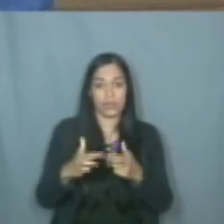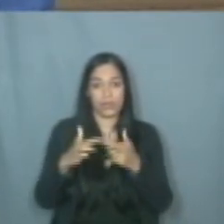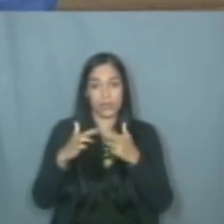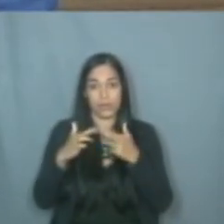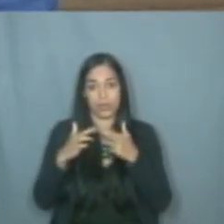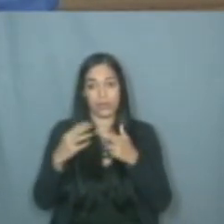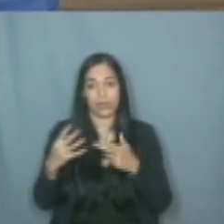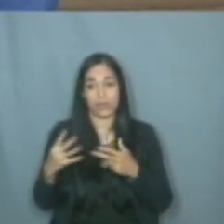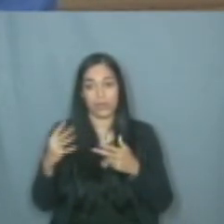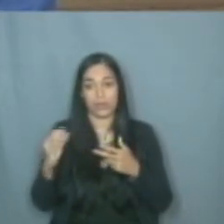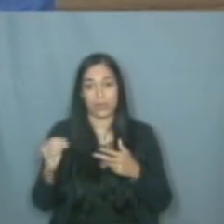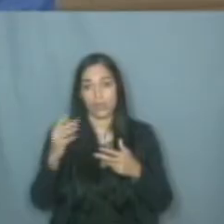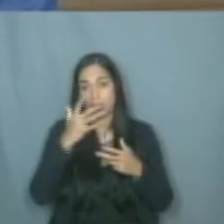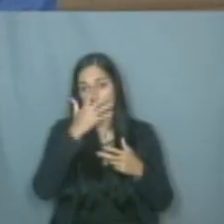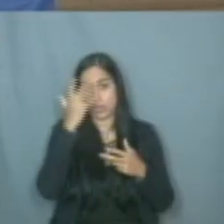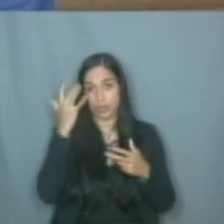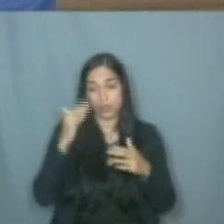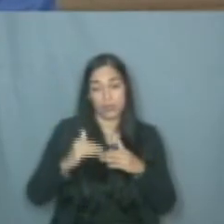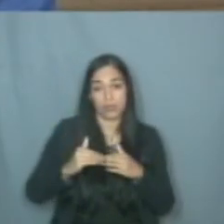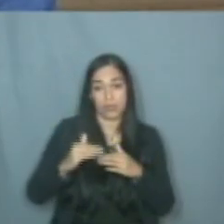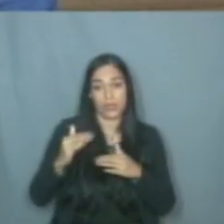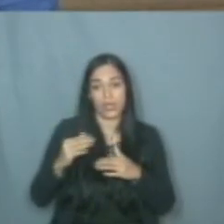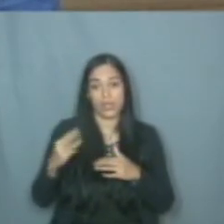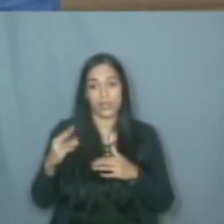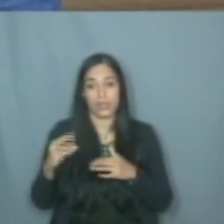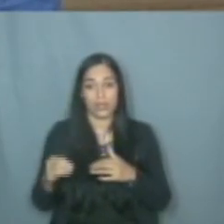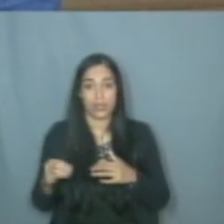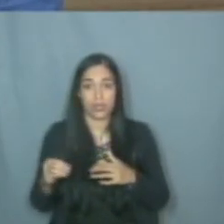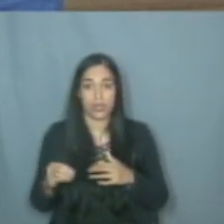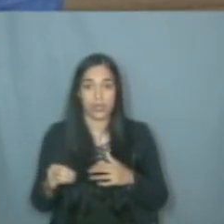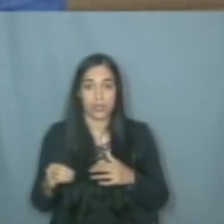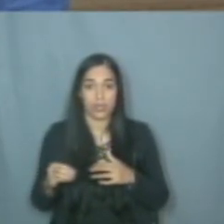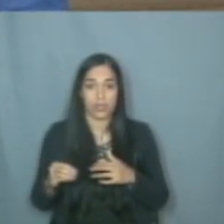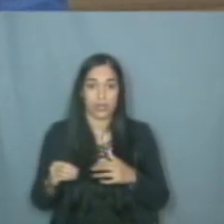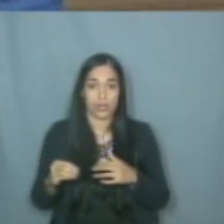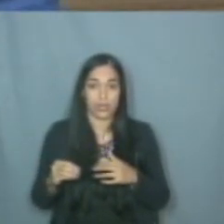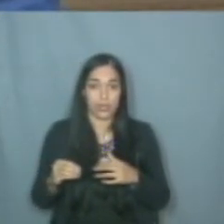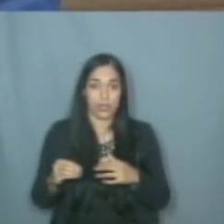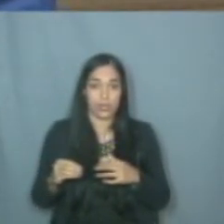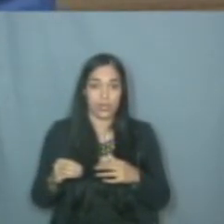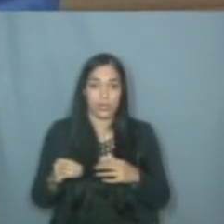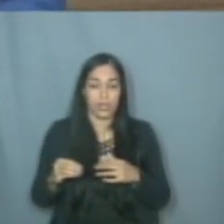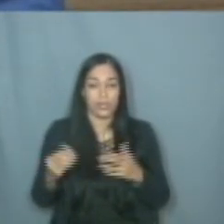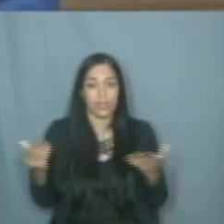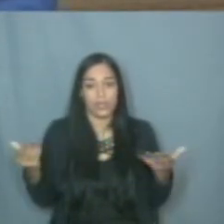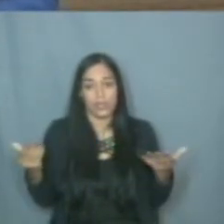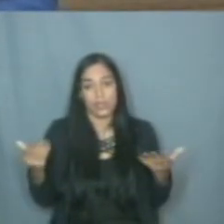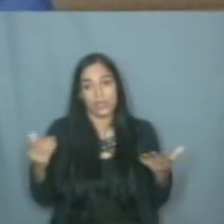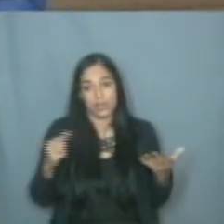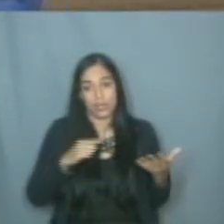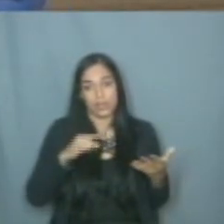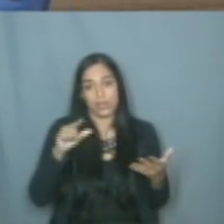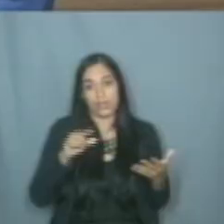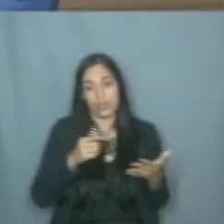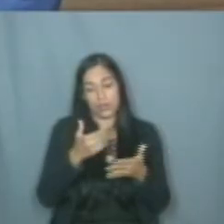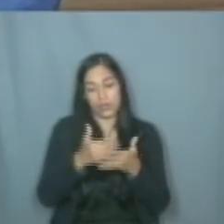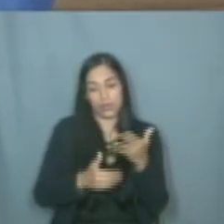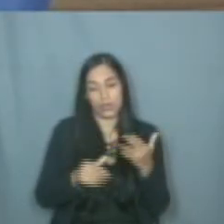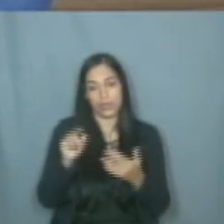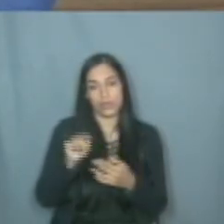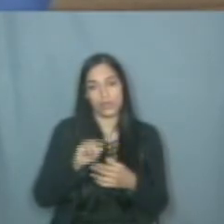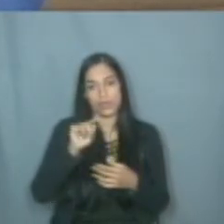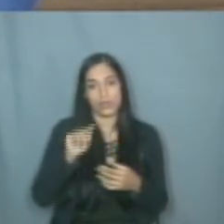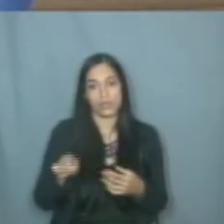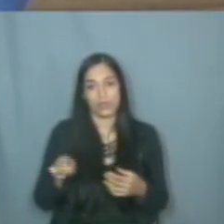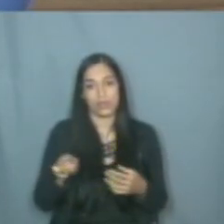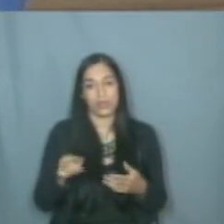cerca de 40 pessoas, mas hoje já são mais de 30, seriam demitidos, teriam os contratos rescindidos.